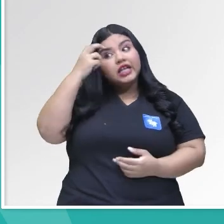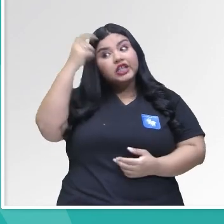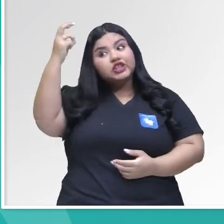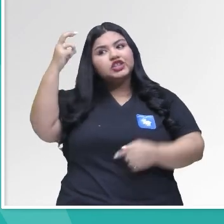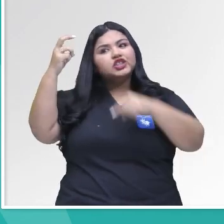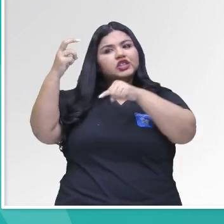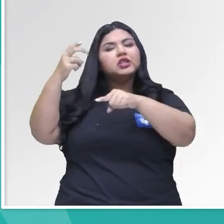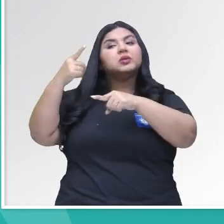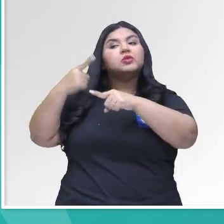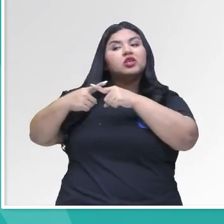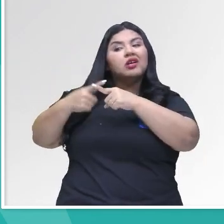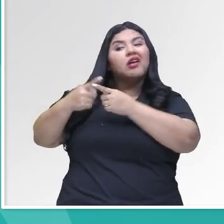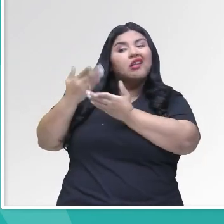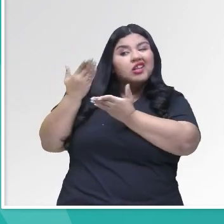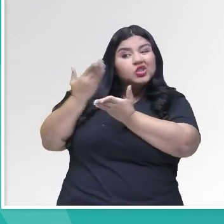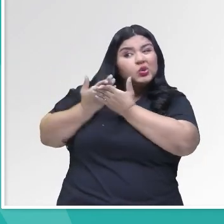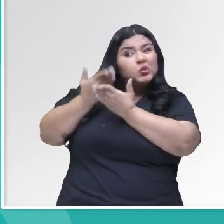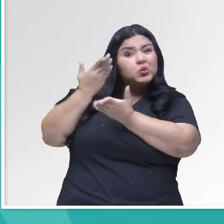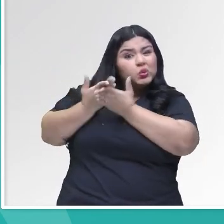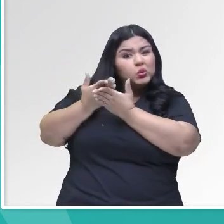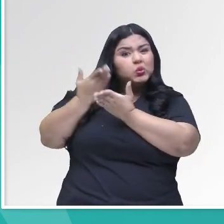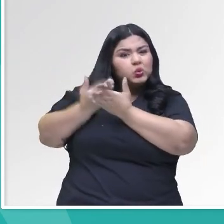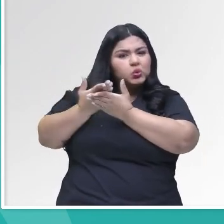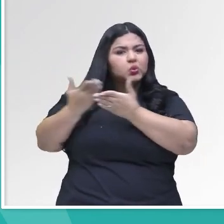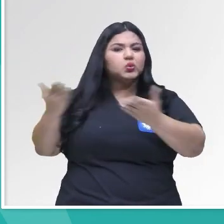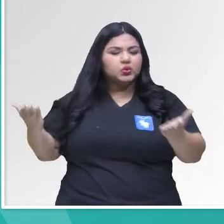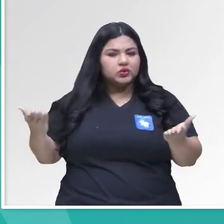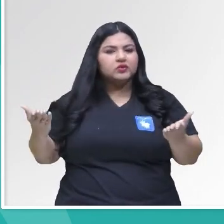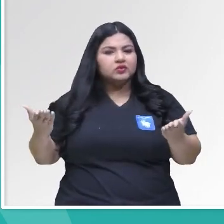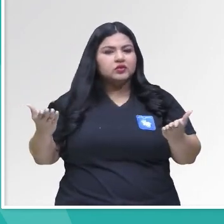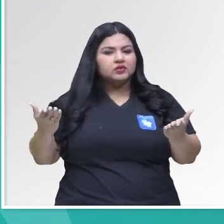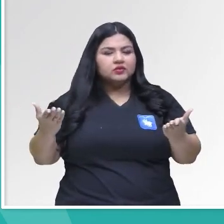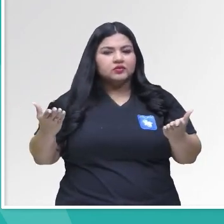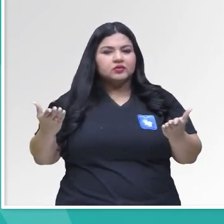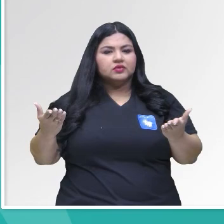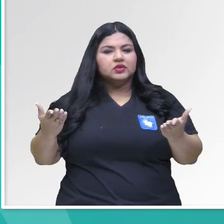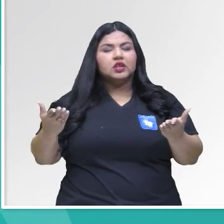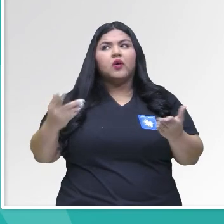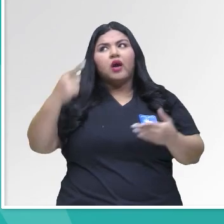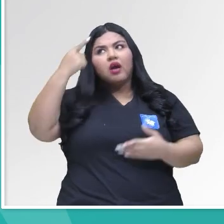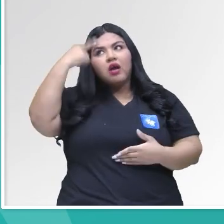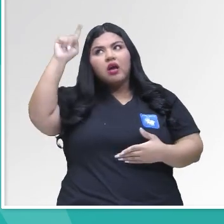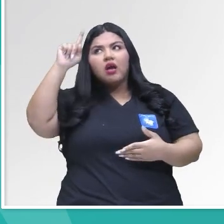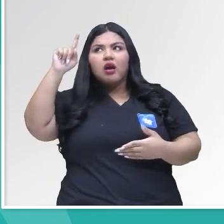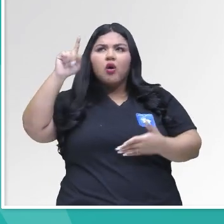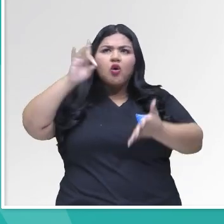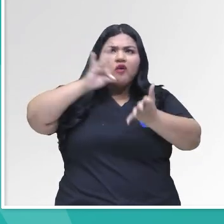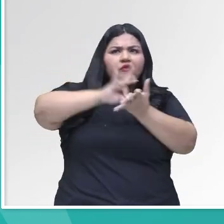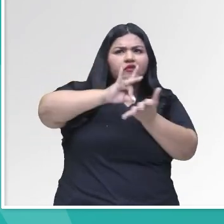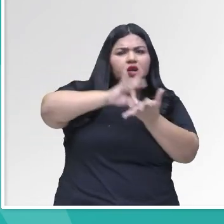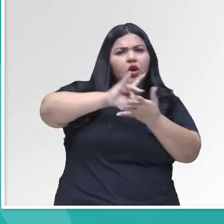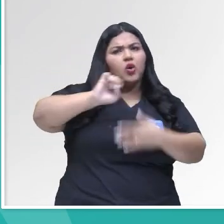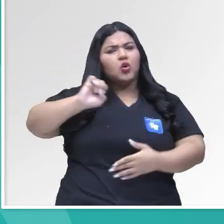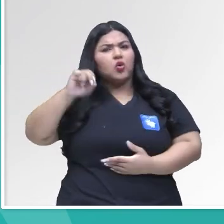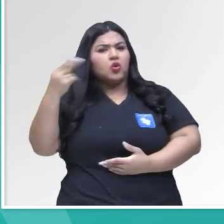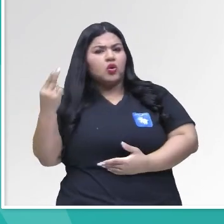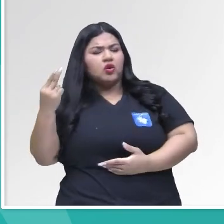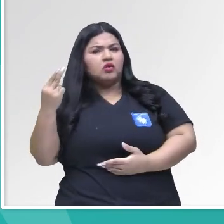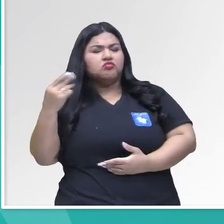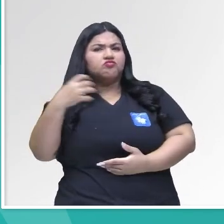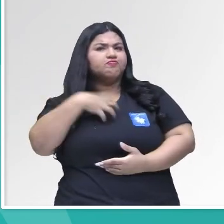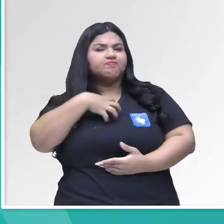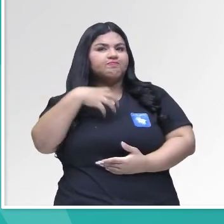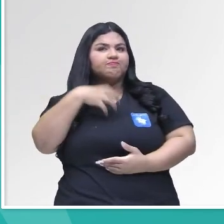muito para ser inteligente. Dá uma ideia um pouco de ou confirmação, ou um sentido